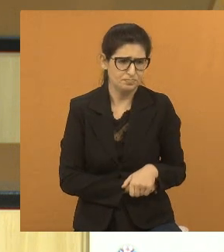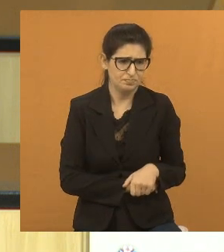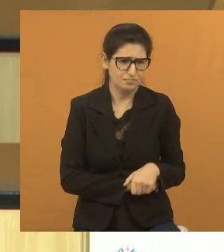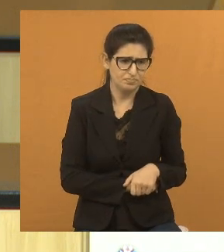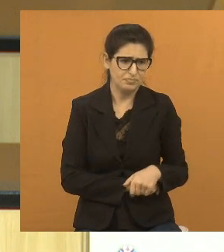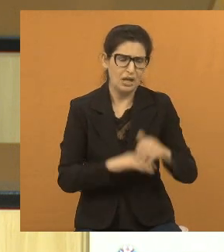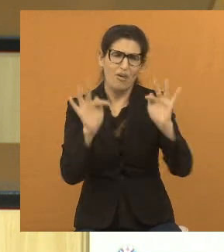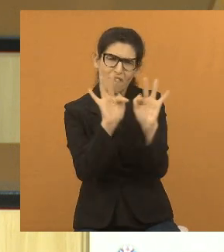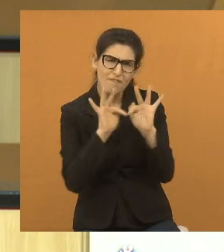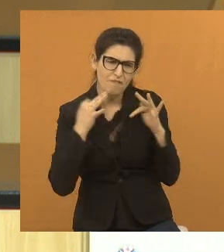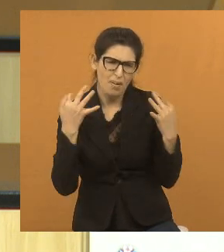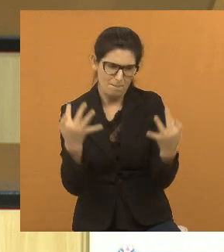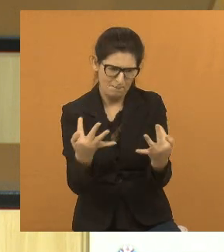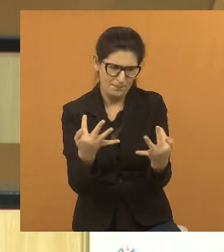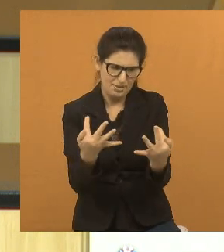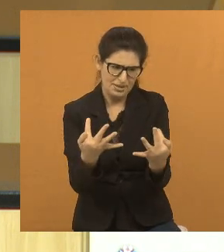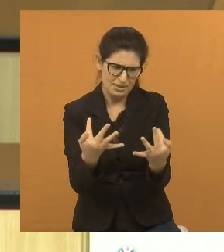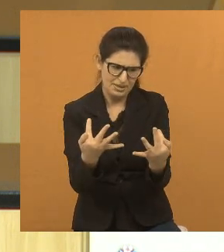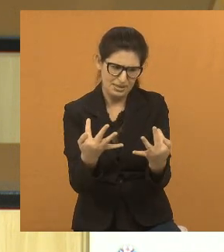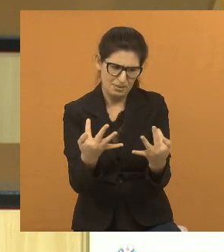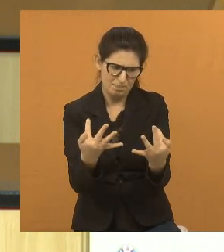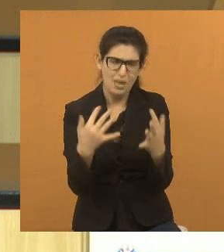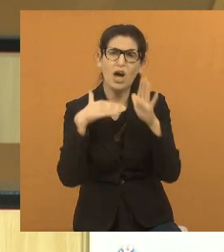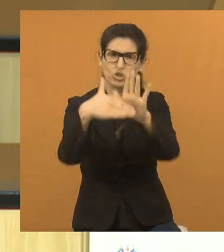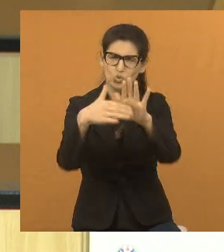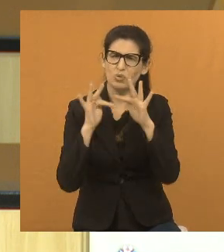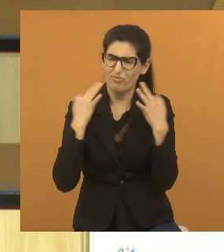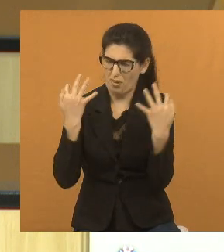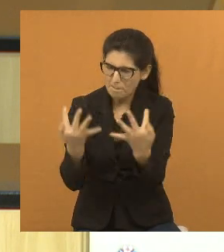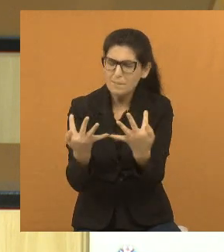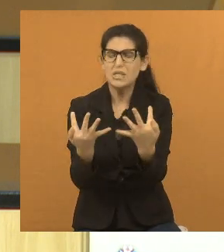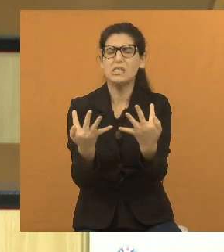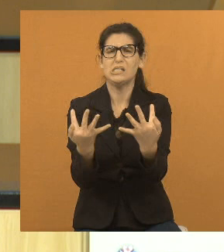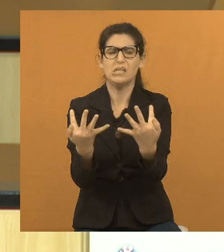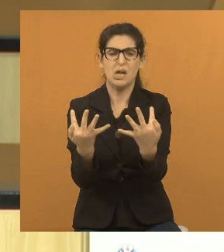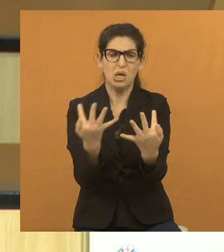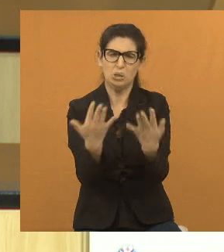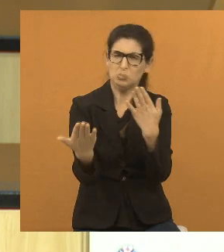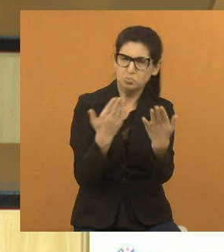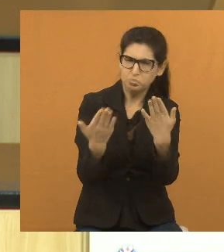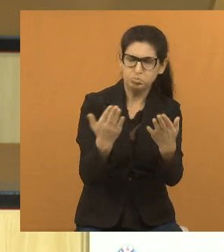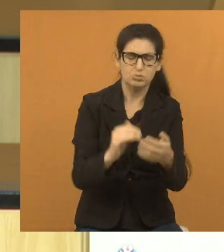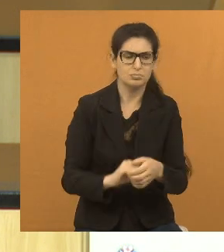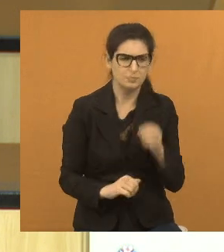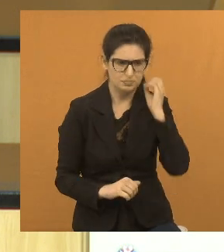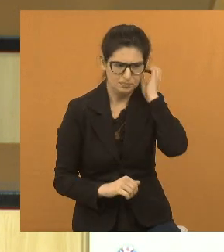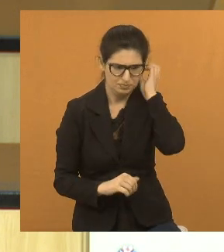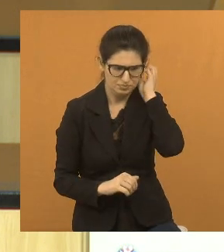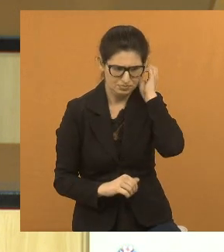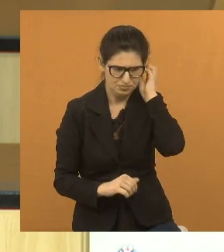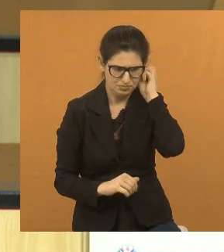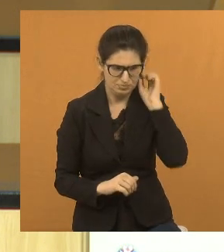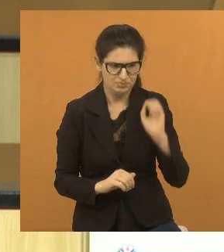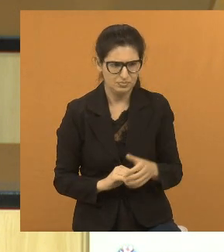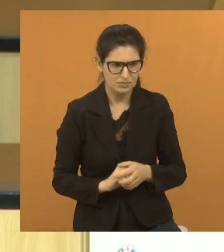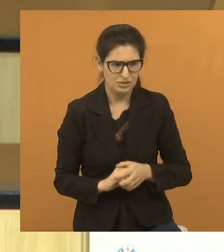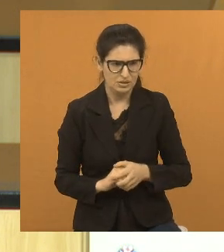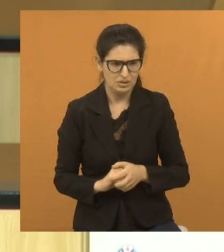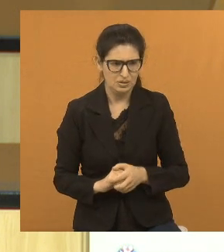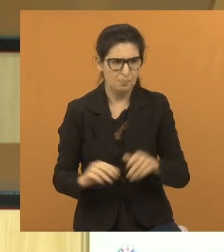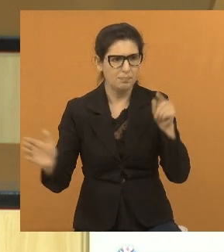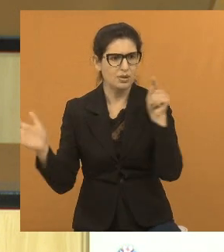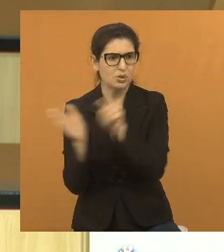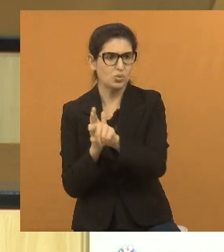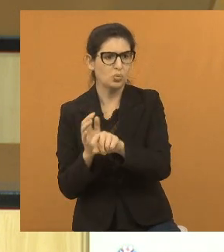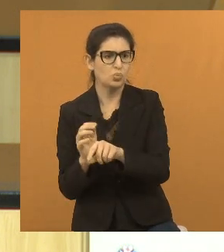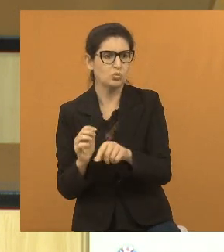da família, né? Que atende as famílias, e eu acho que eu vou deixar essa para a saúde, e para